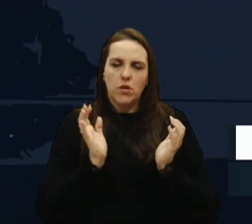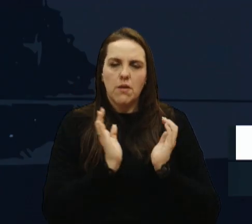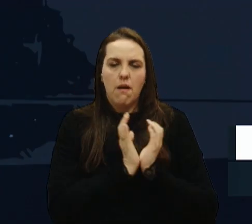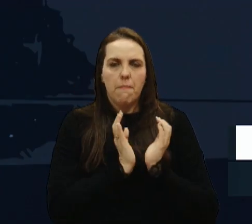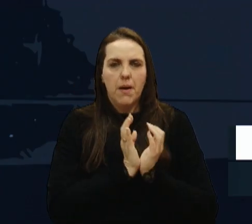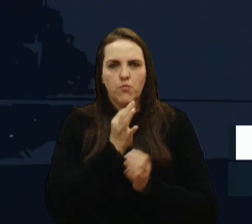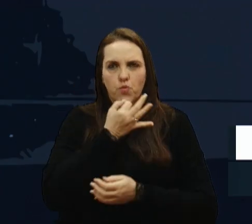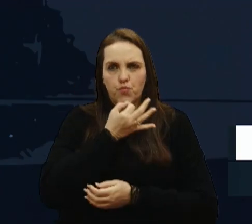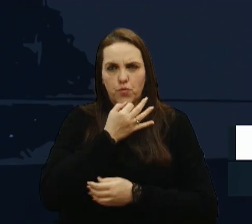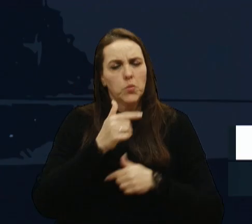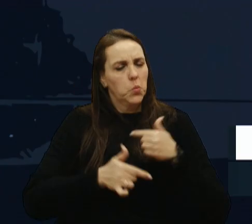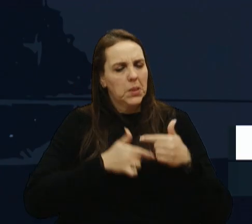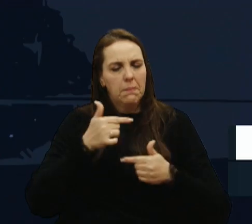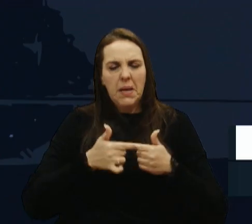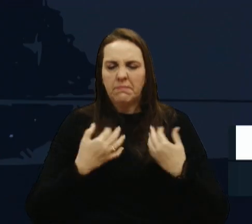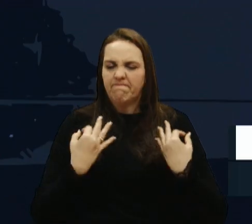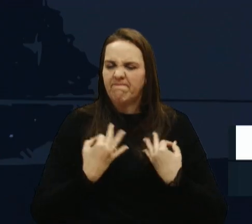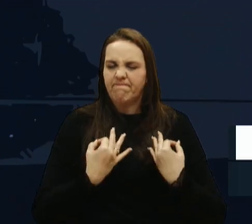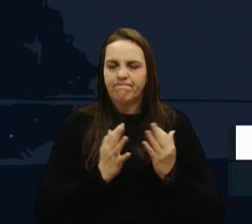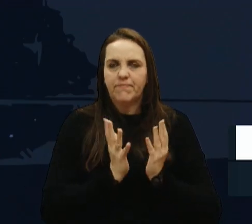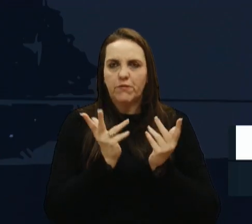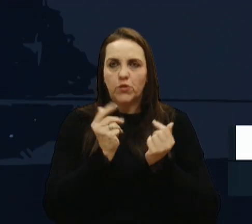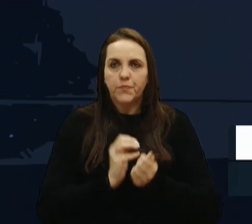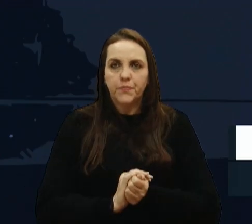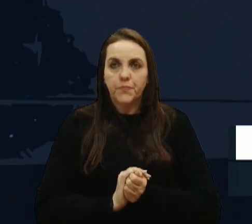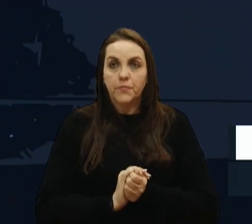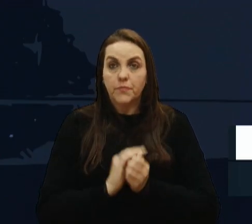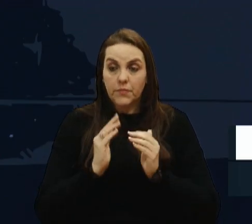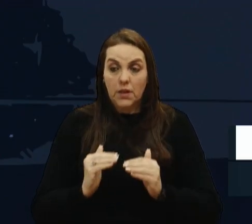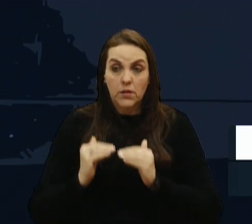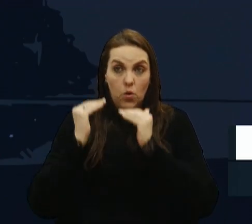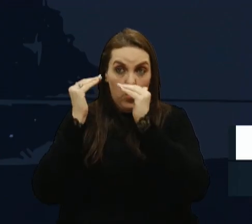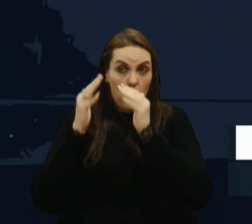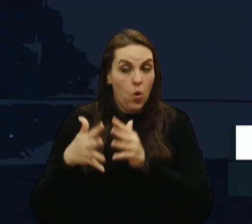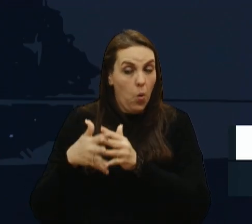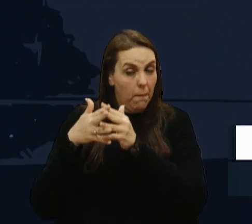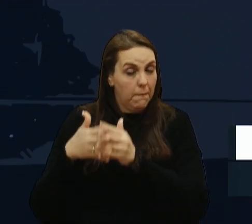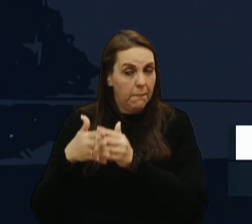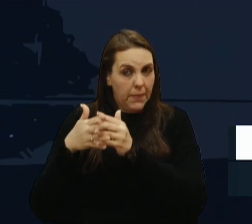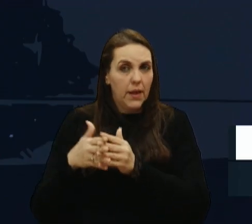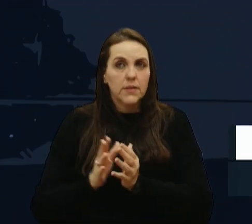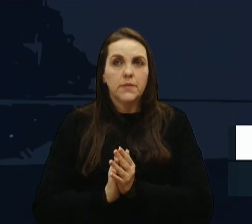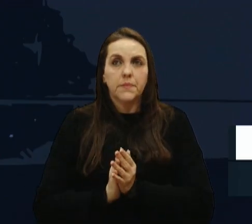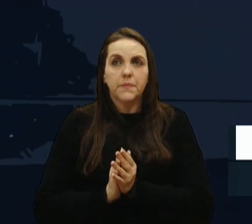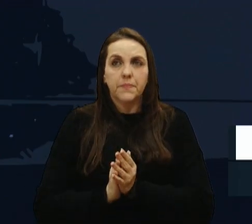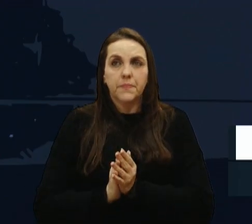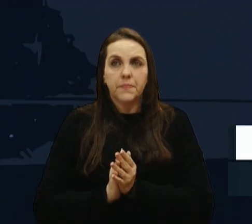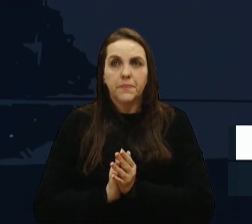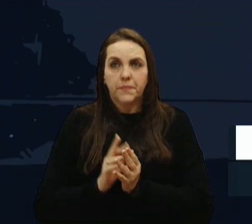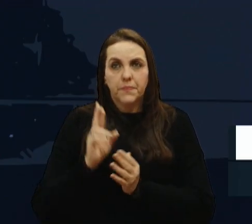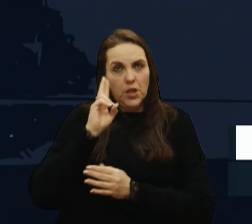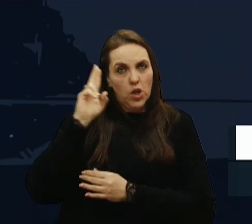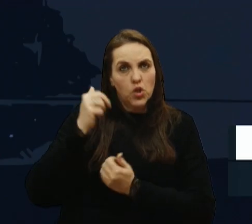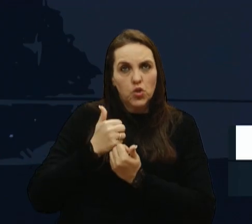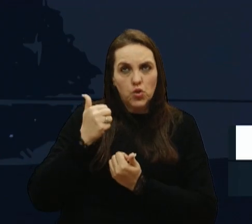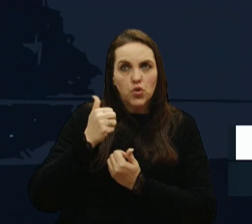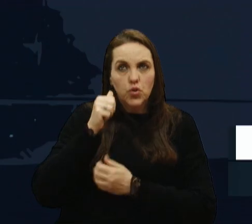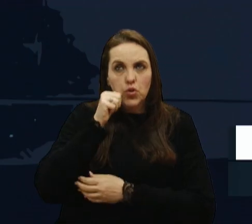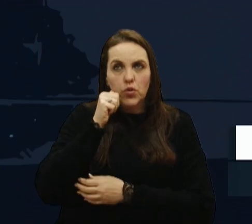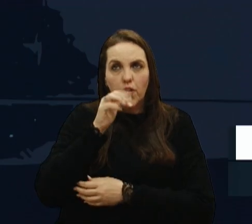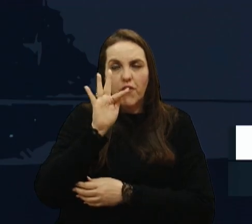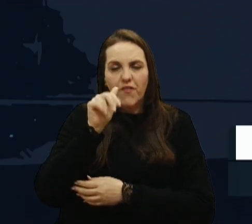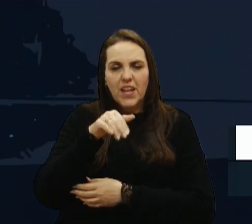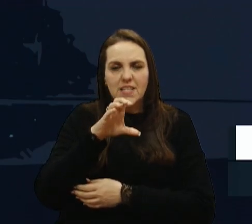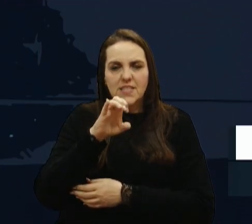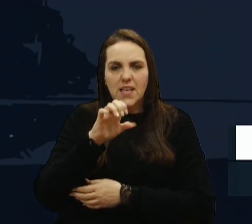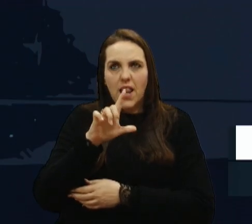Caxias, que tem um trabalho realmente maravilhoso. E a alta complexidade, que é pilotada pela Fran, muitos de vocês conhecem, né? A Franciele